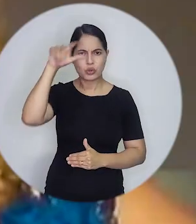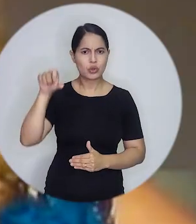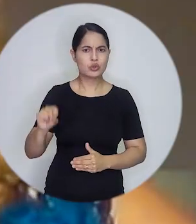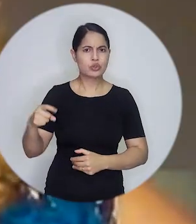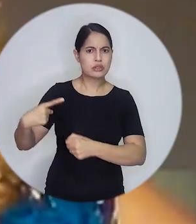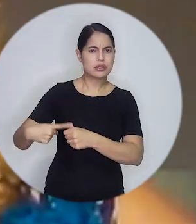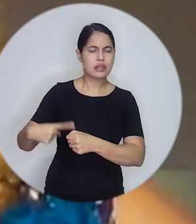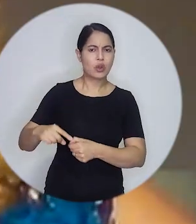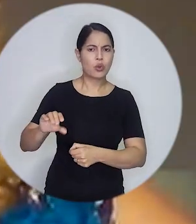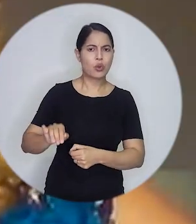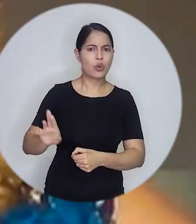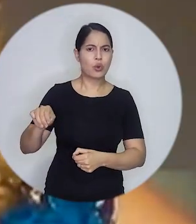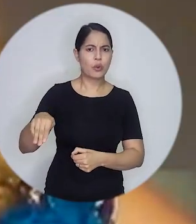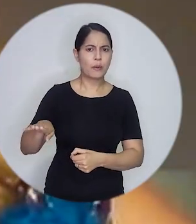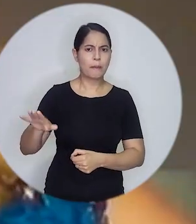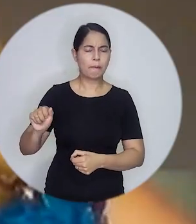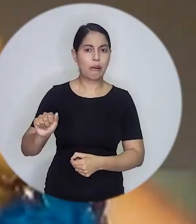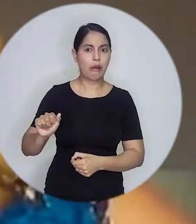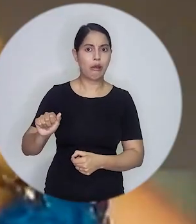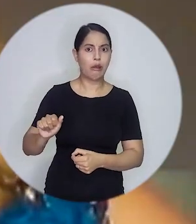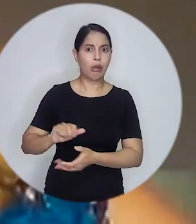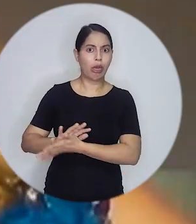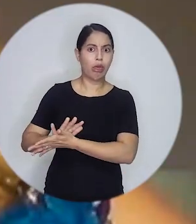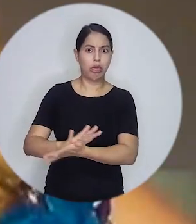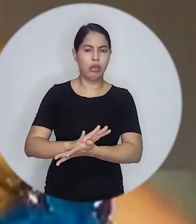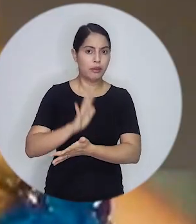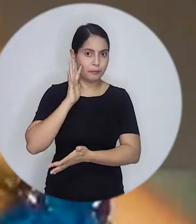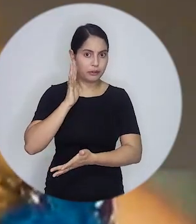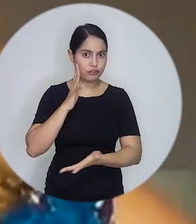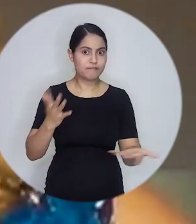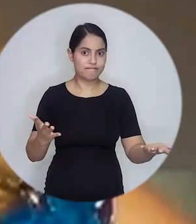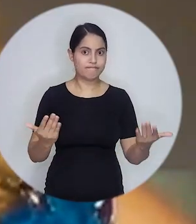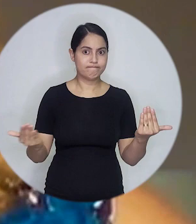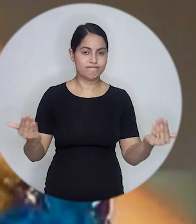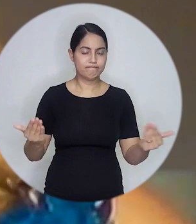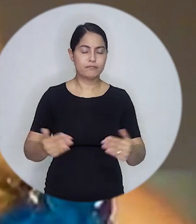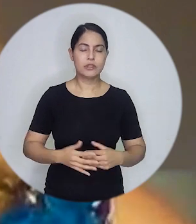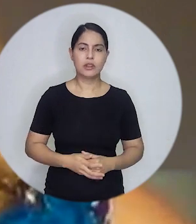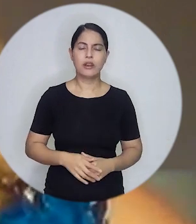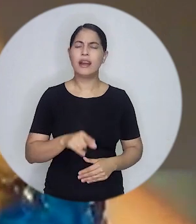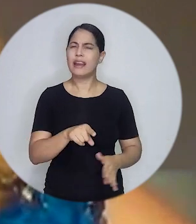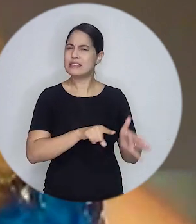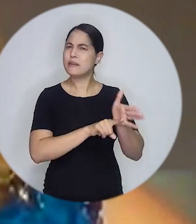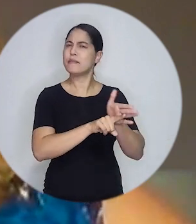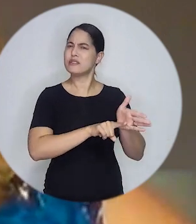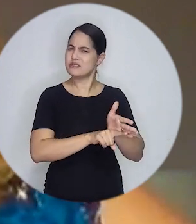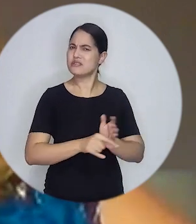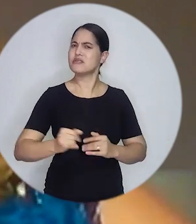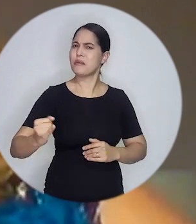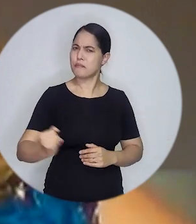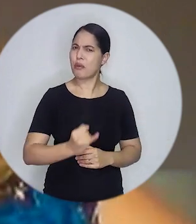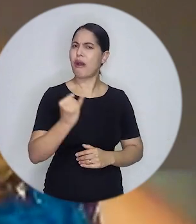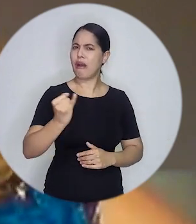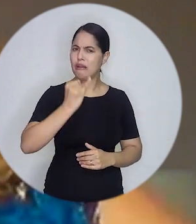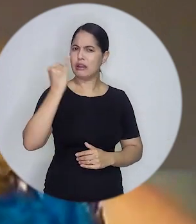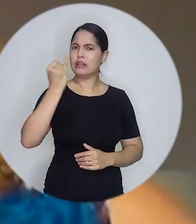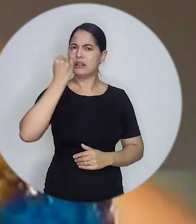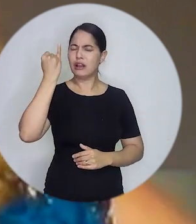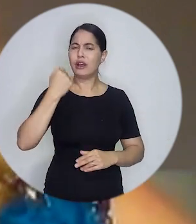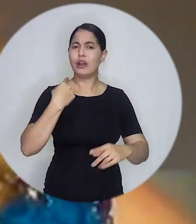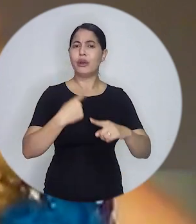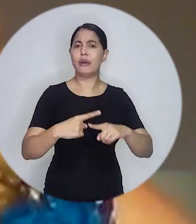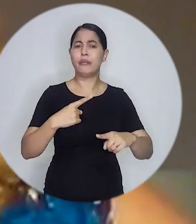Sul. A gente sabe que o problema ele vai além do que aparenta. Essa pesquisa, como a Carolina falou, ela é de extrema